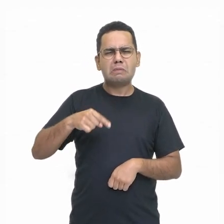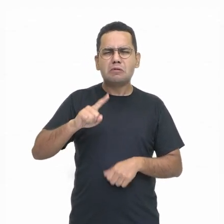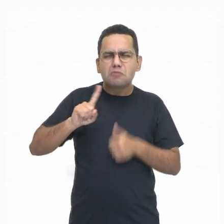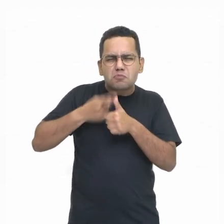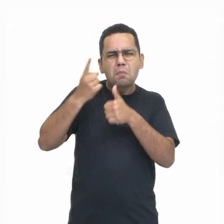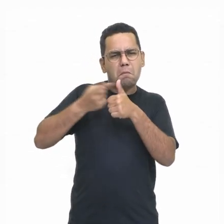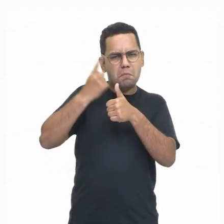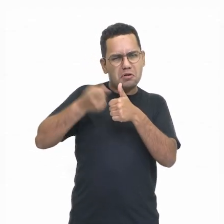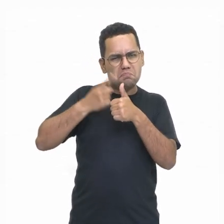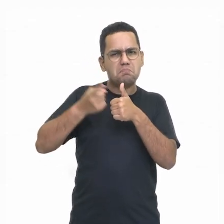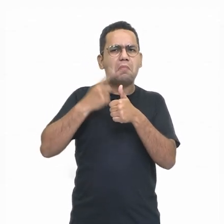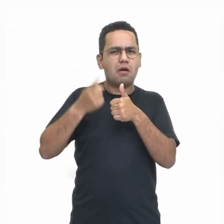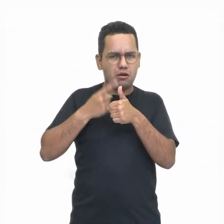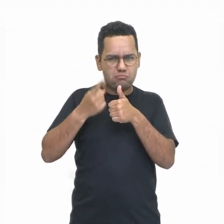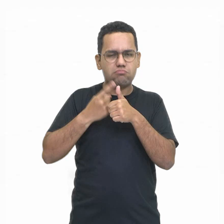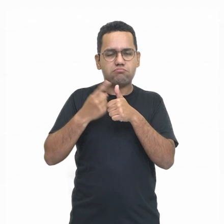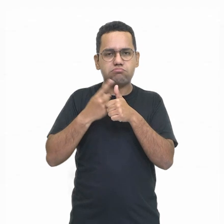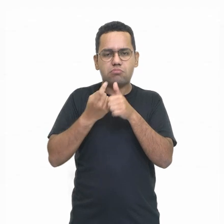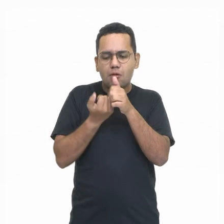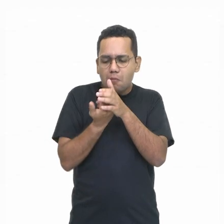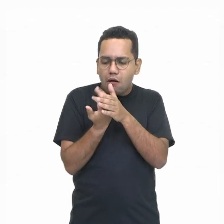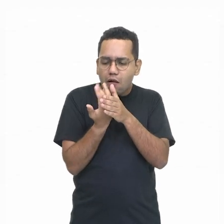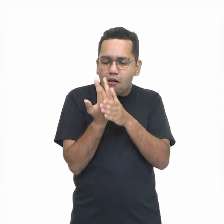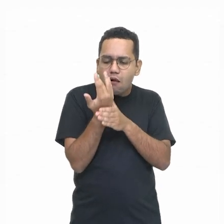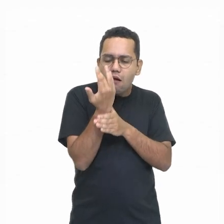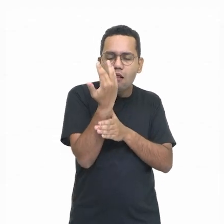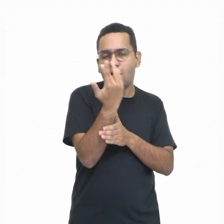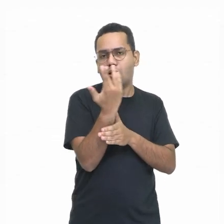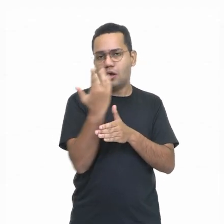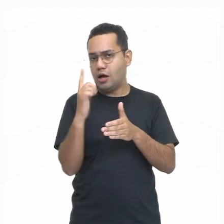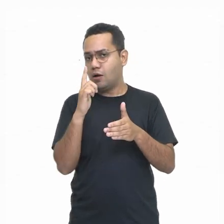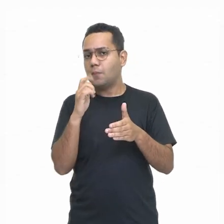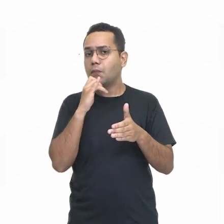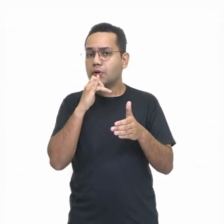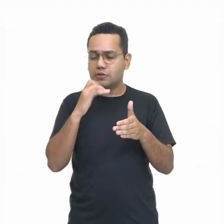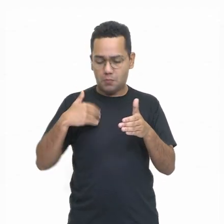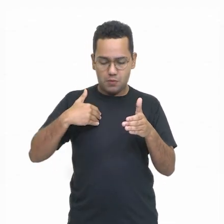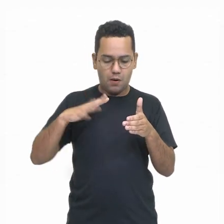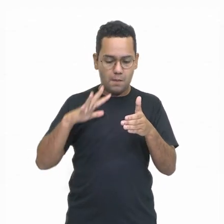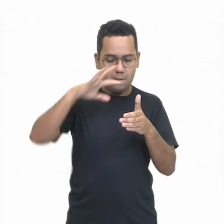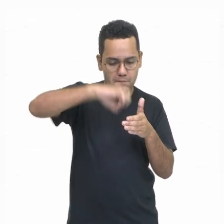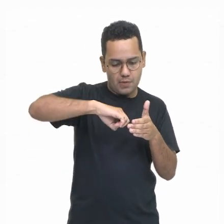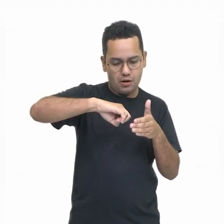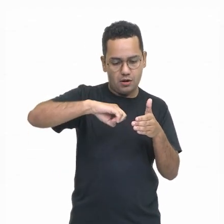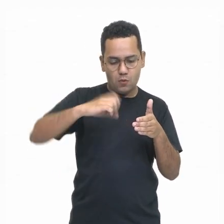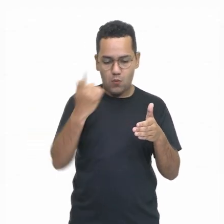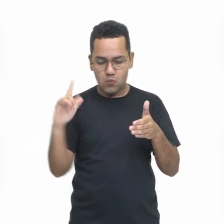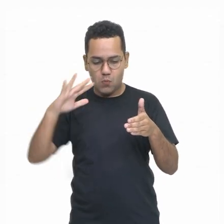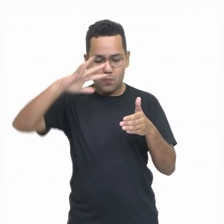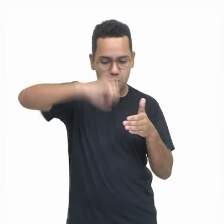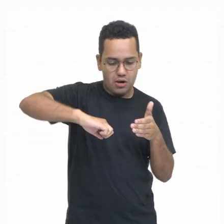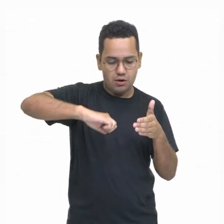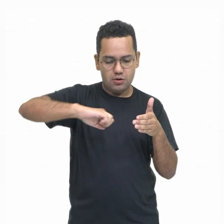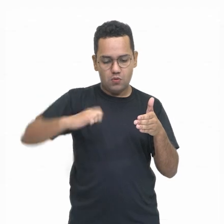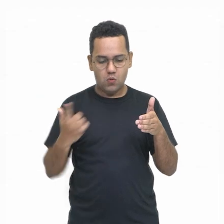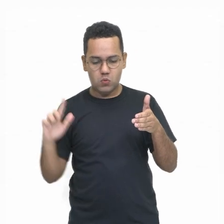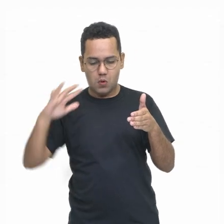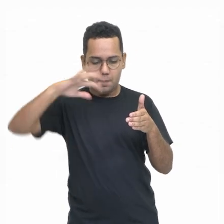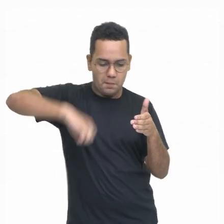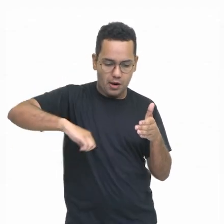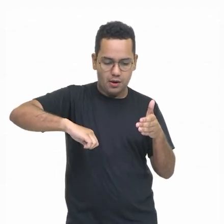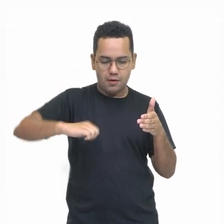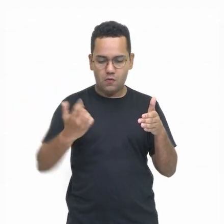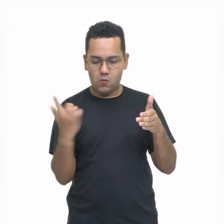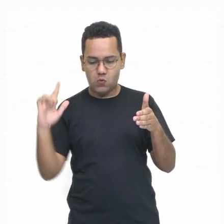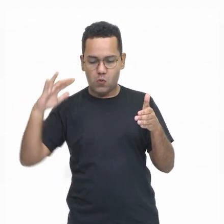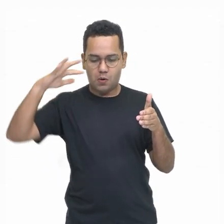organismos produtores, né, elas são transferidas de um organismo para outro à medida que um organismo,